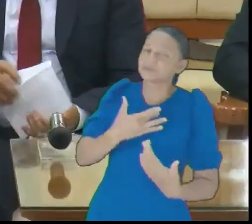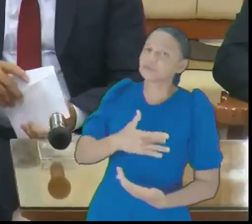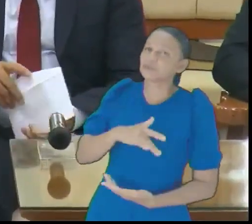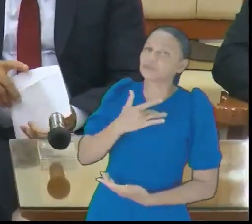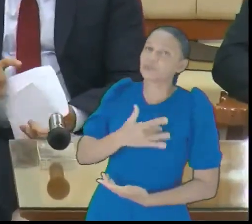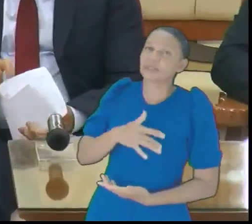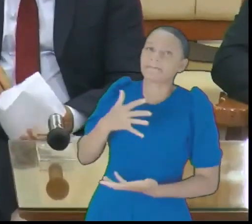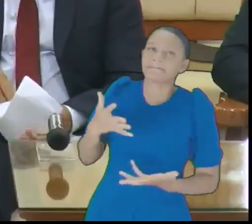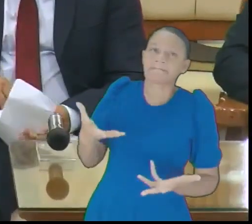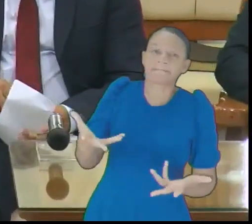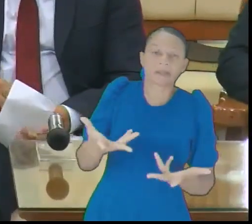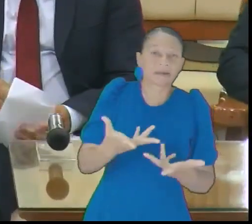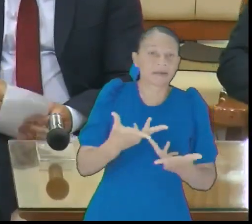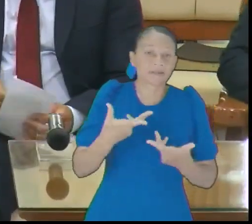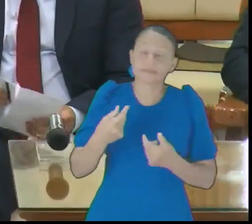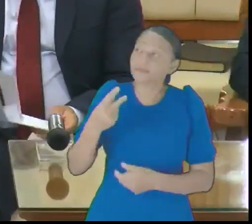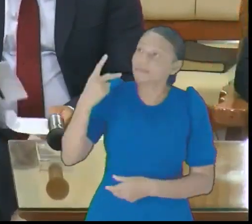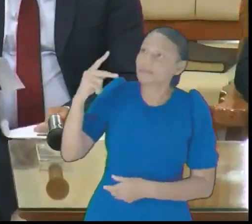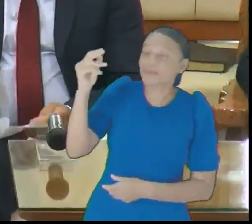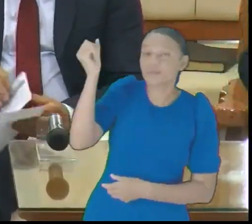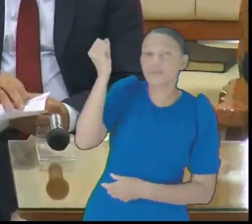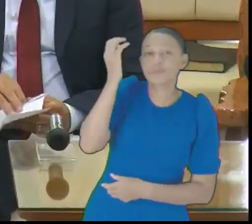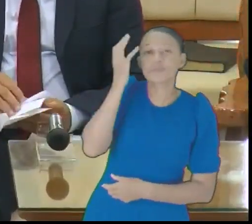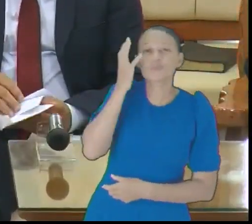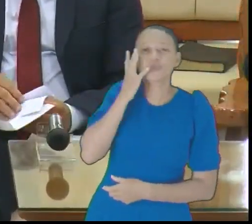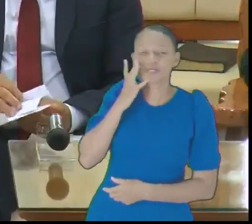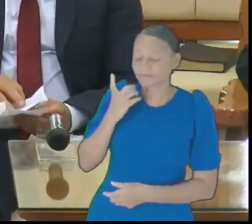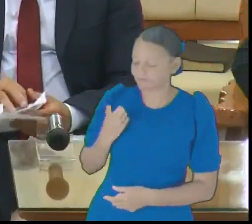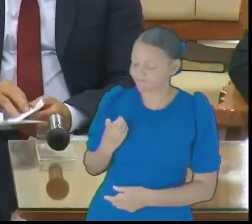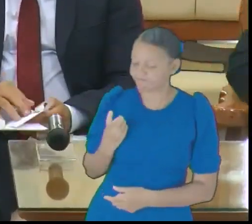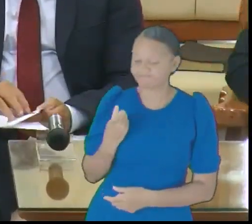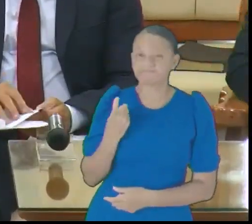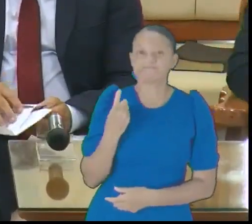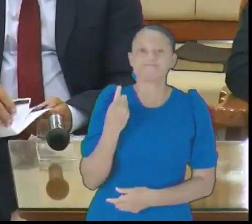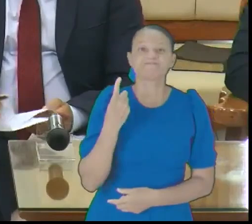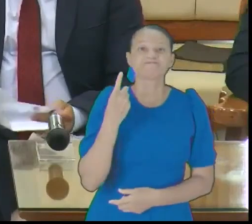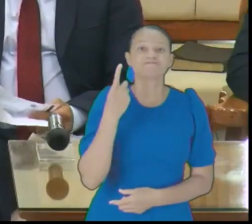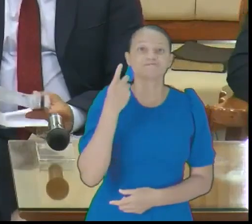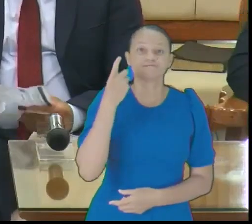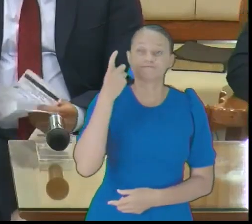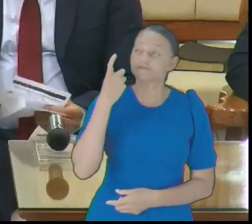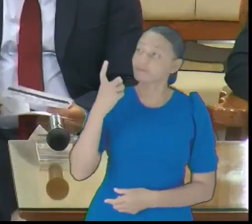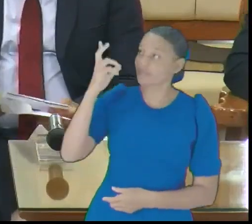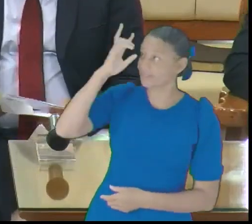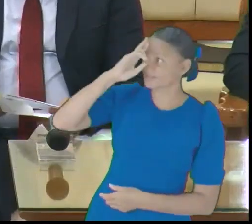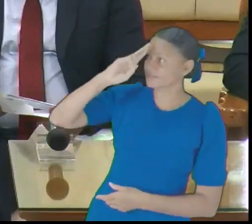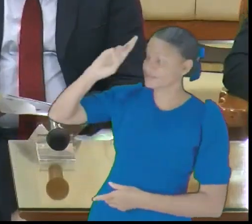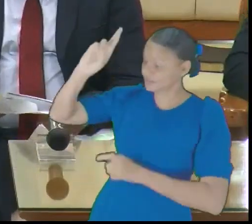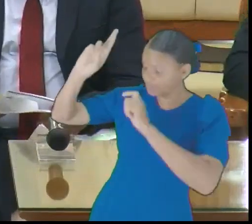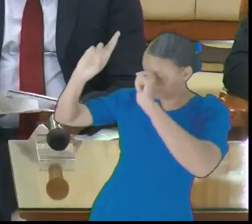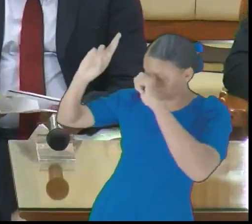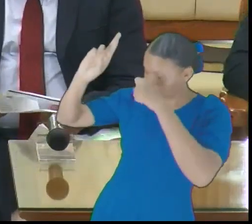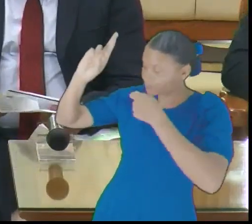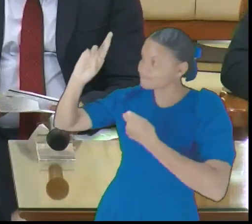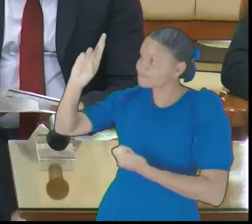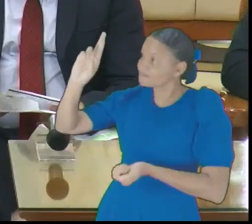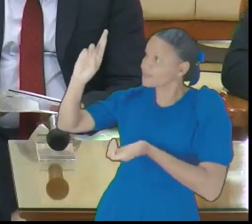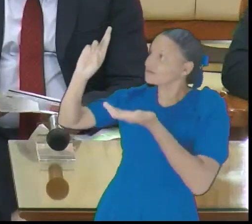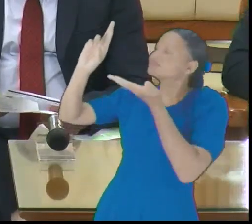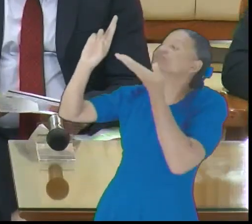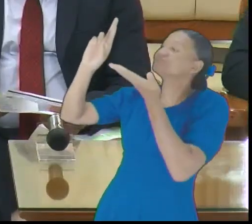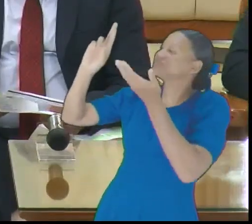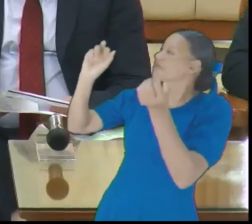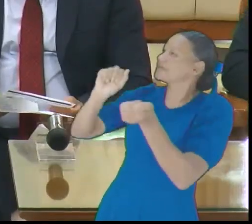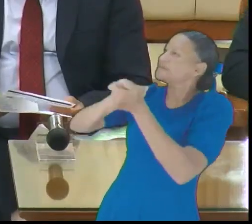misericórdia, por sua graça singular. A Ele a honra, a Ele a